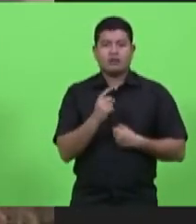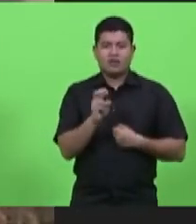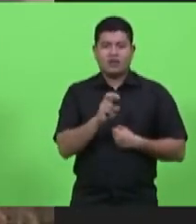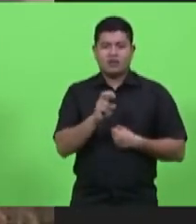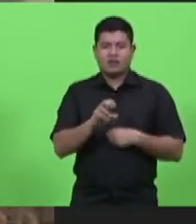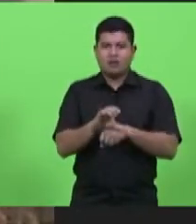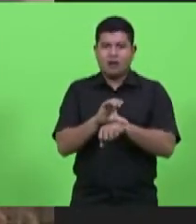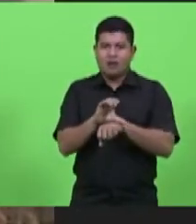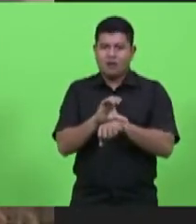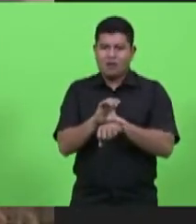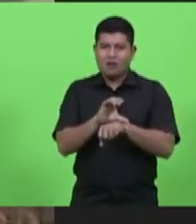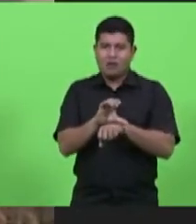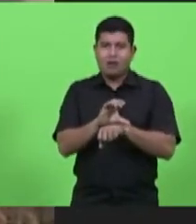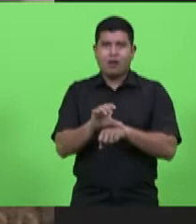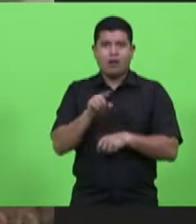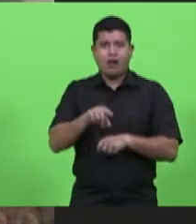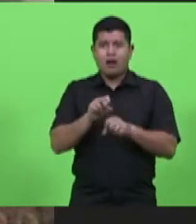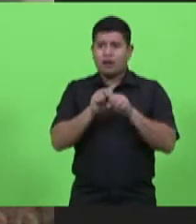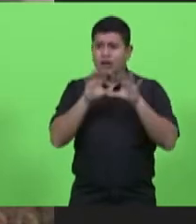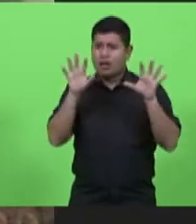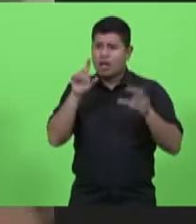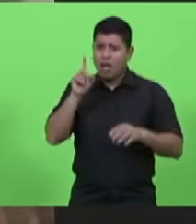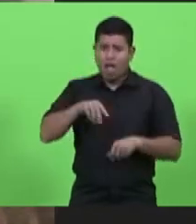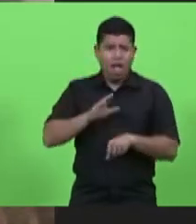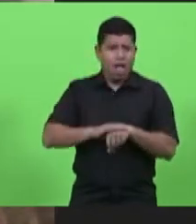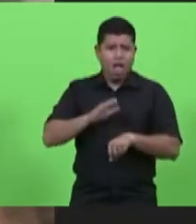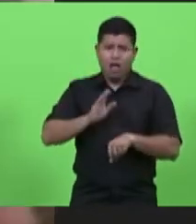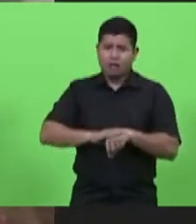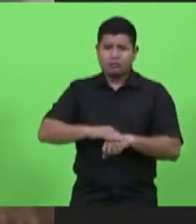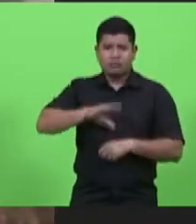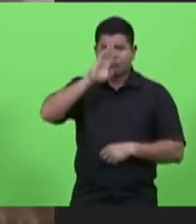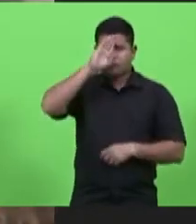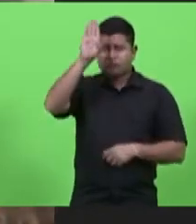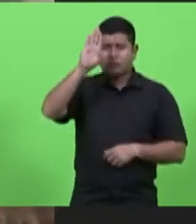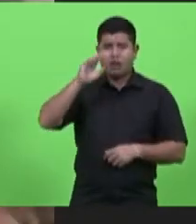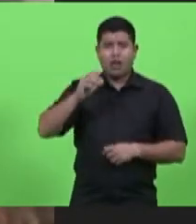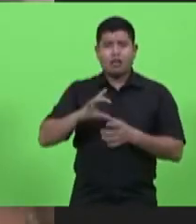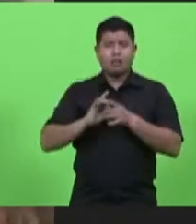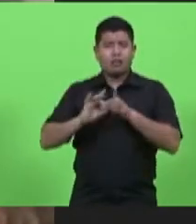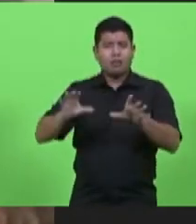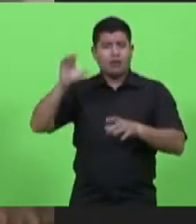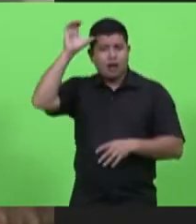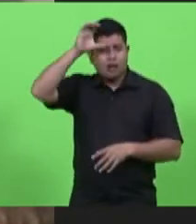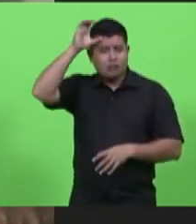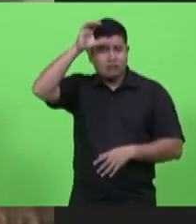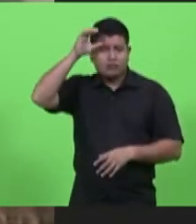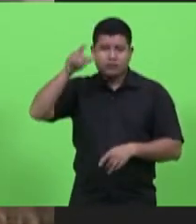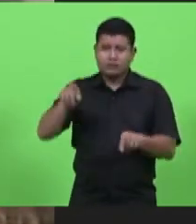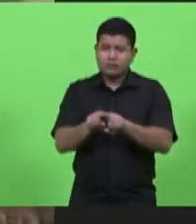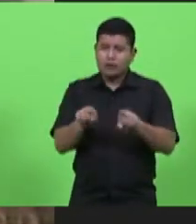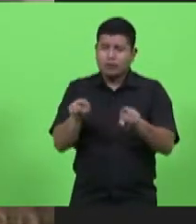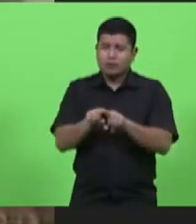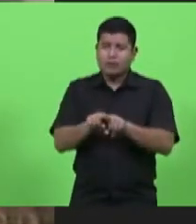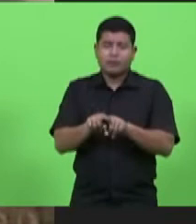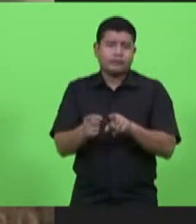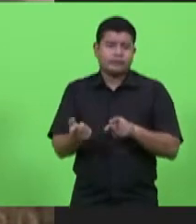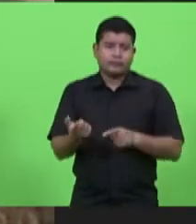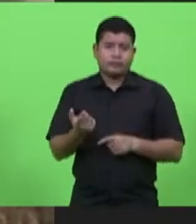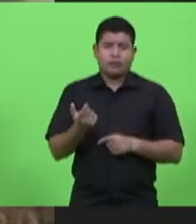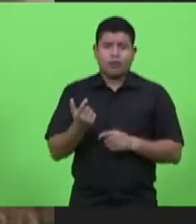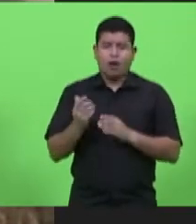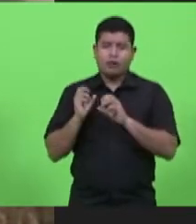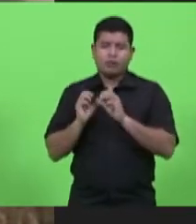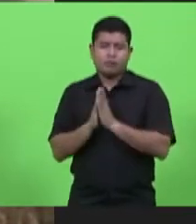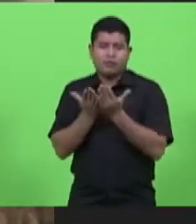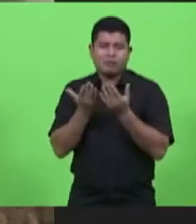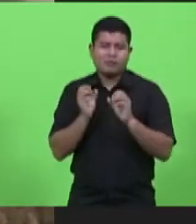né? É cláusula pétrea, liberdade de consciência e liberdade de culto. É claro que estamos num